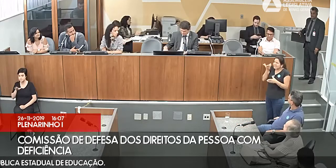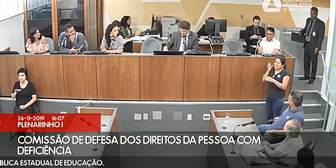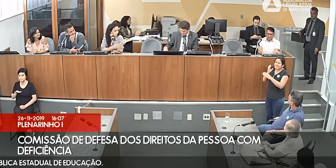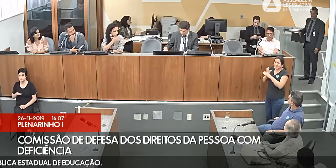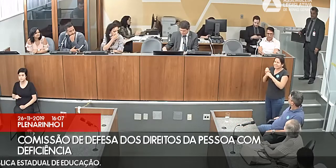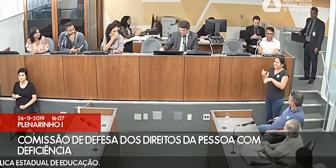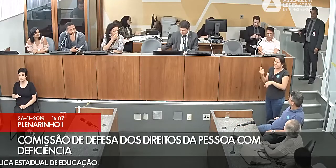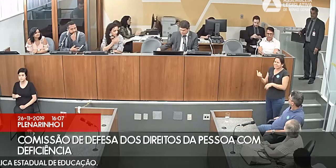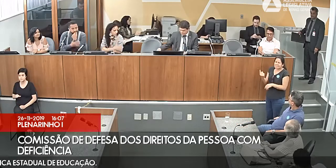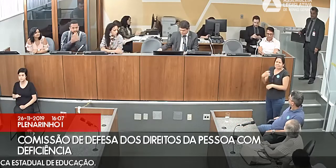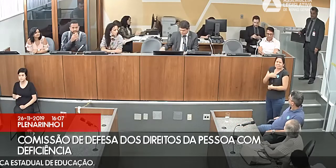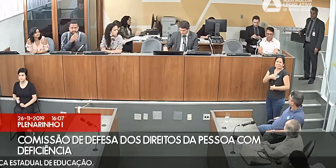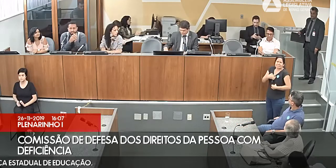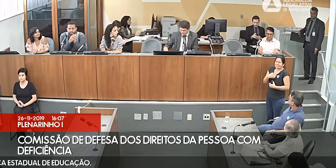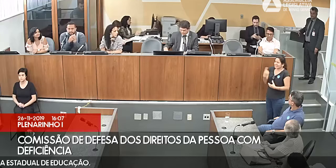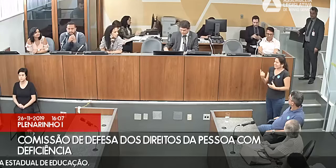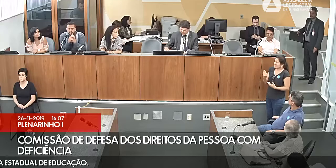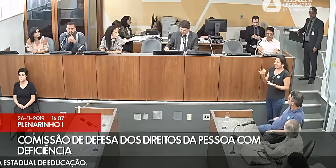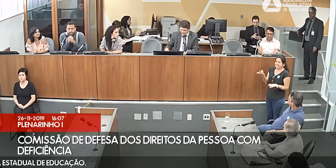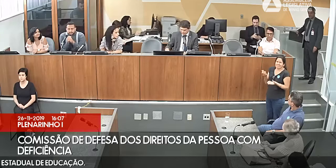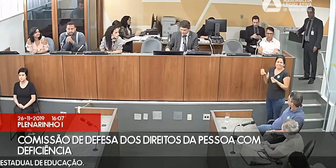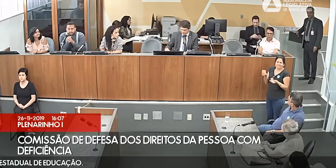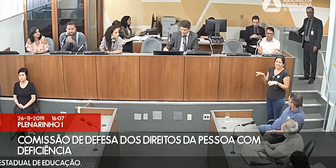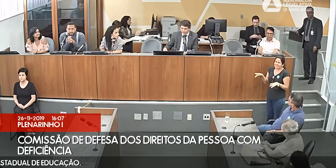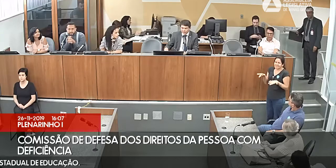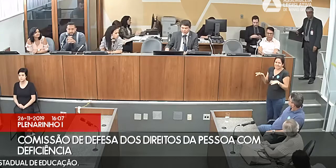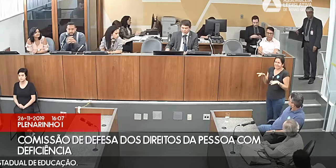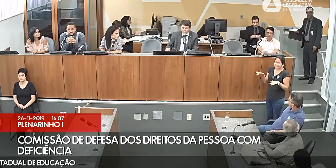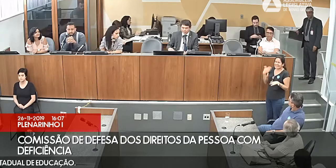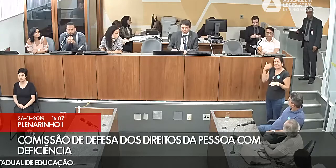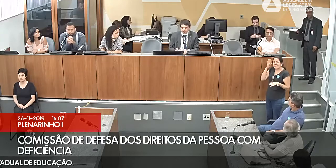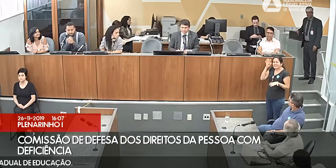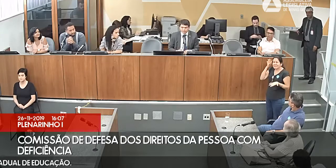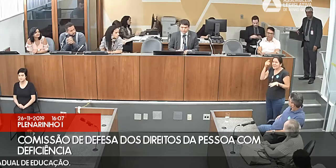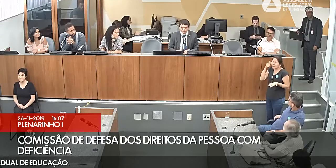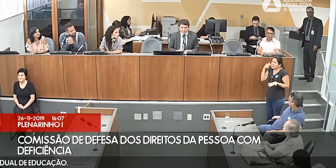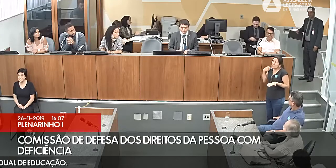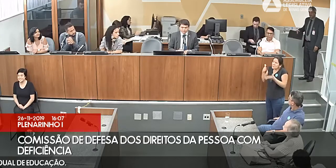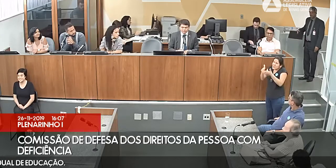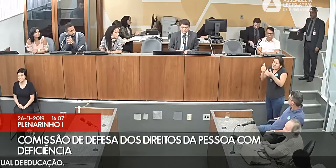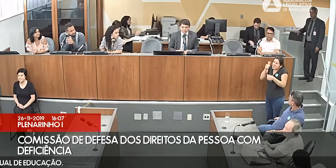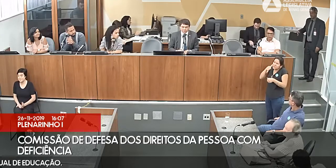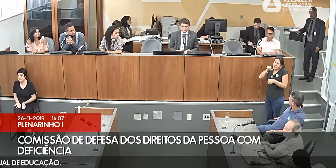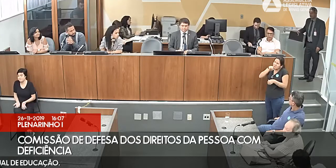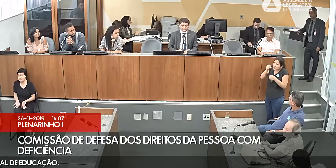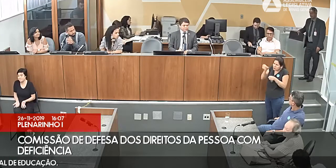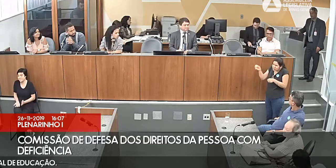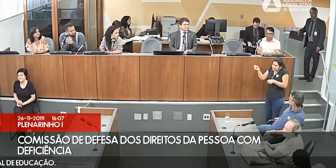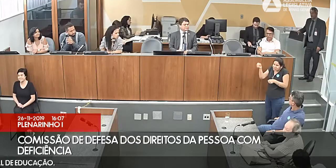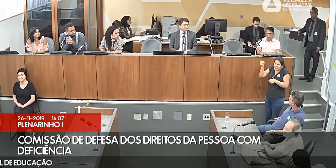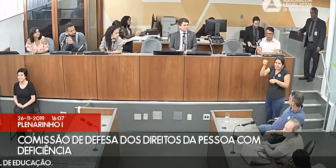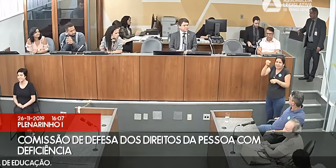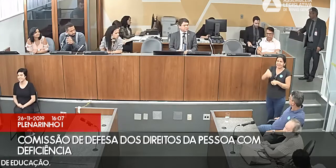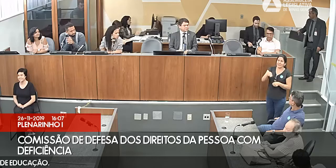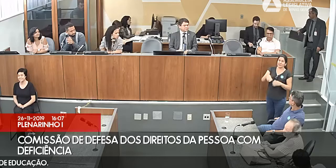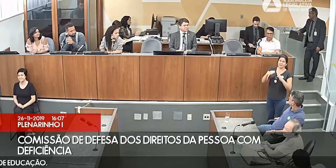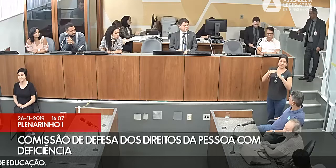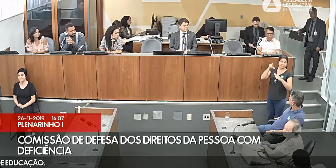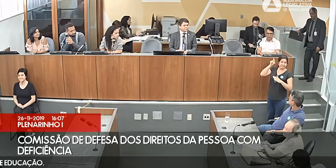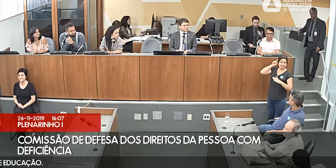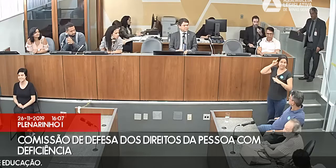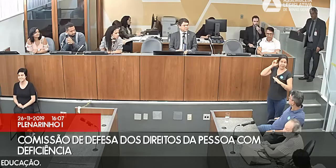Eu gostaria de dizer da importância da escola bilíngue, porque os surdos nas escolas